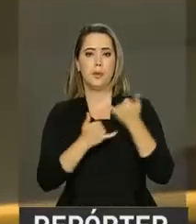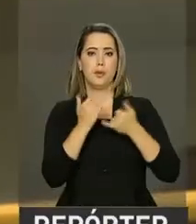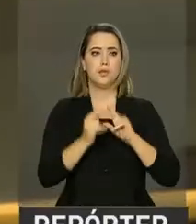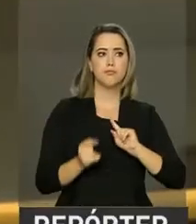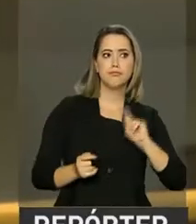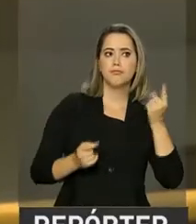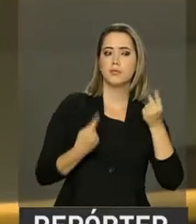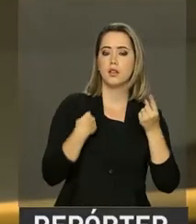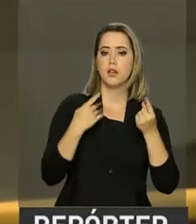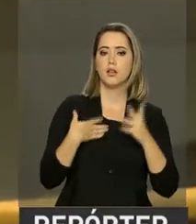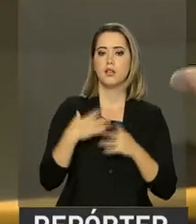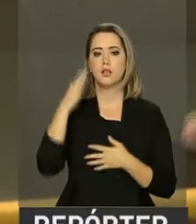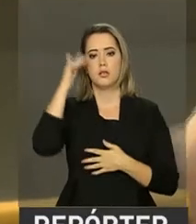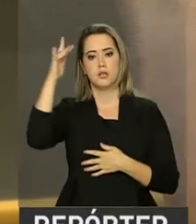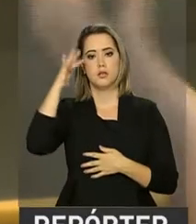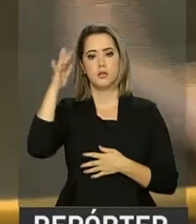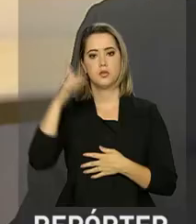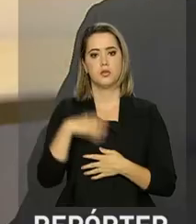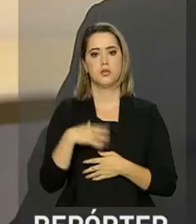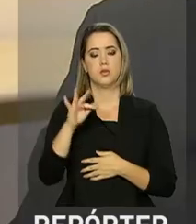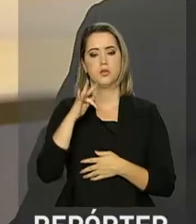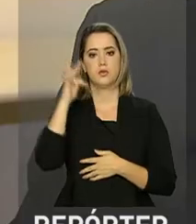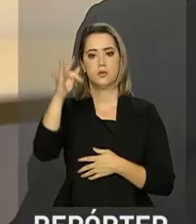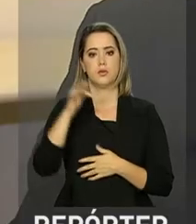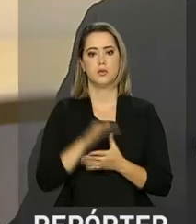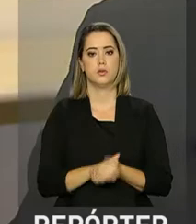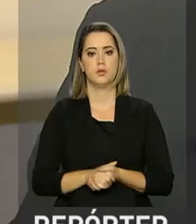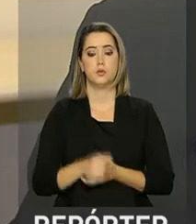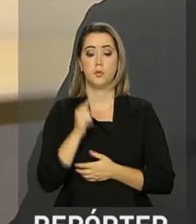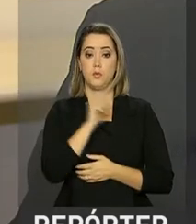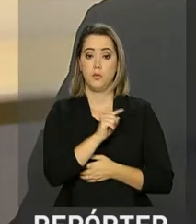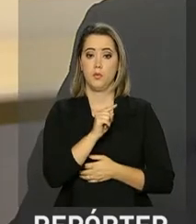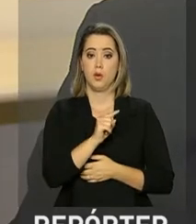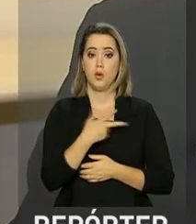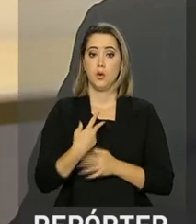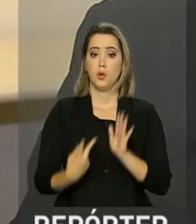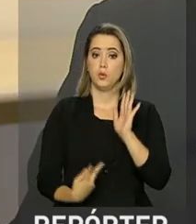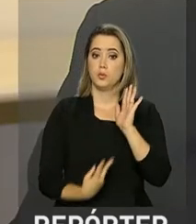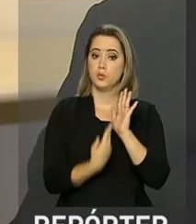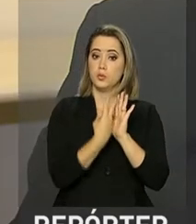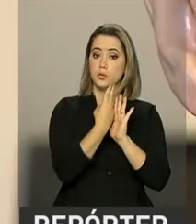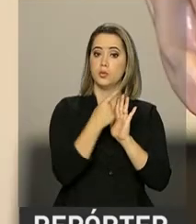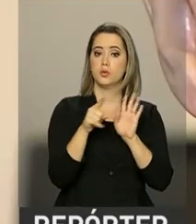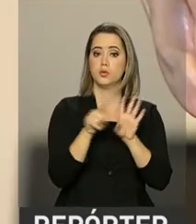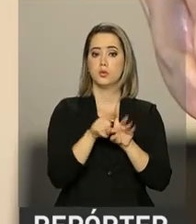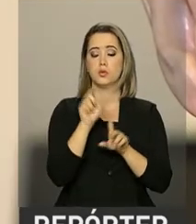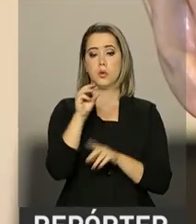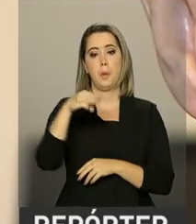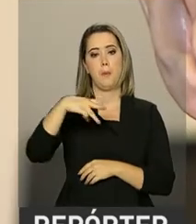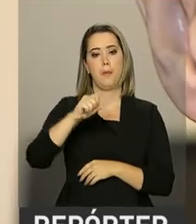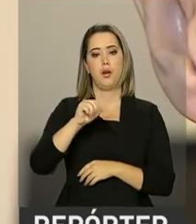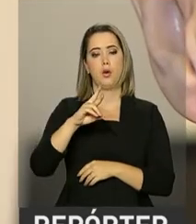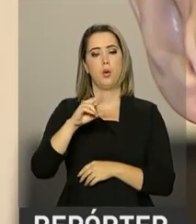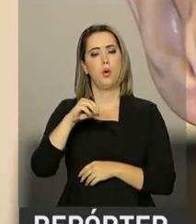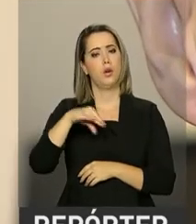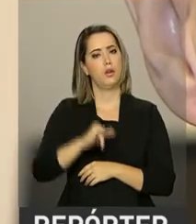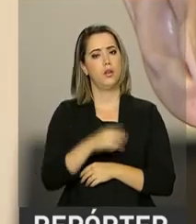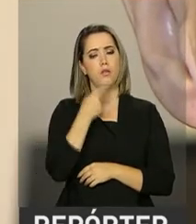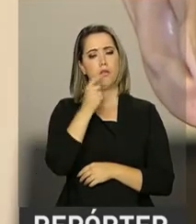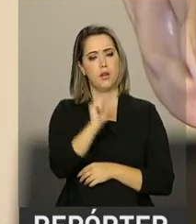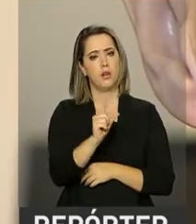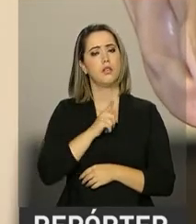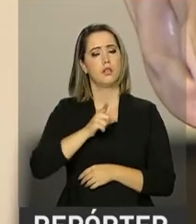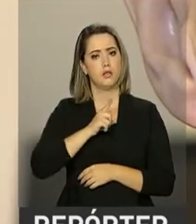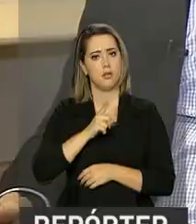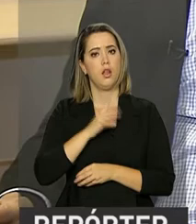a menina sonha com o futuro o cirurgião plástico da garra marconi delmiro explica que há tratamento para